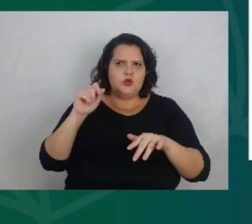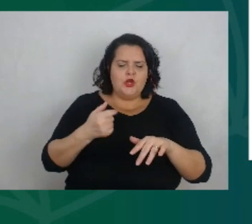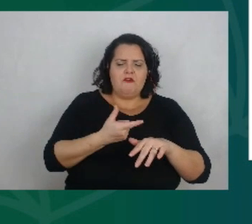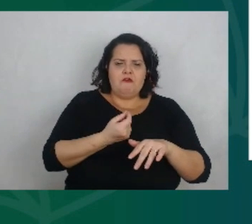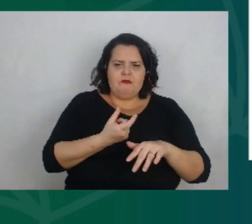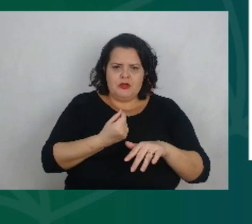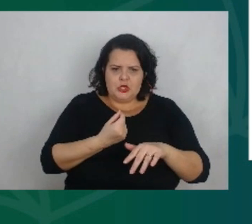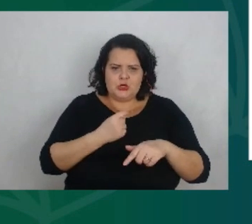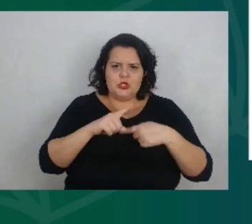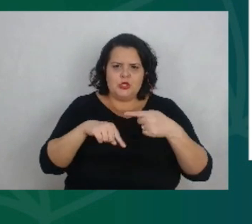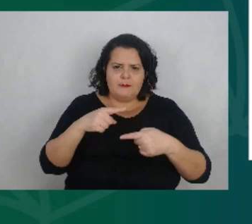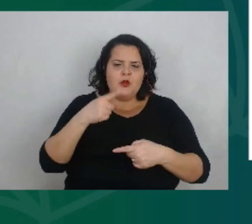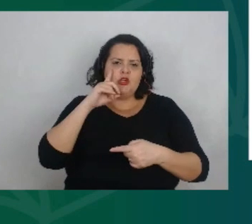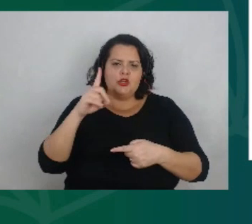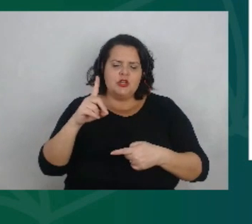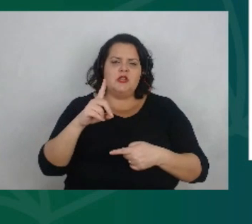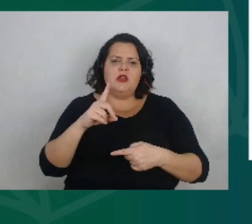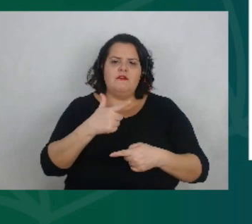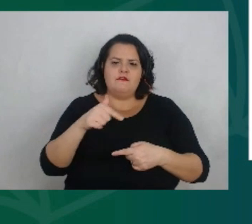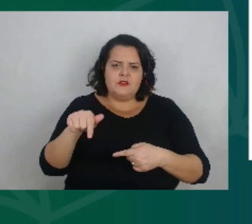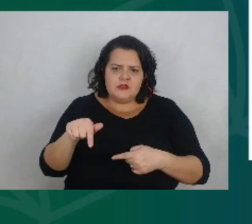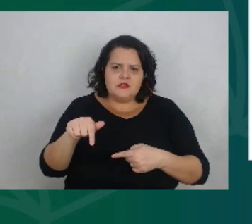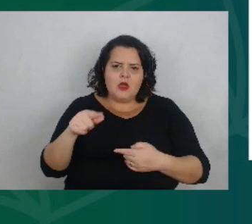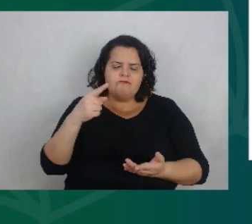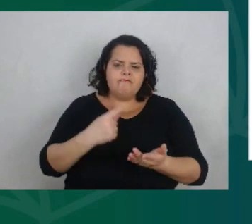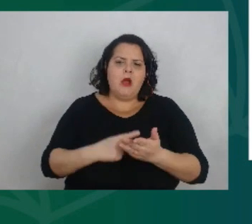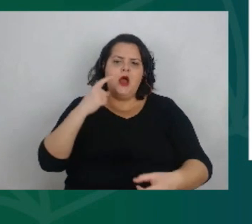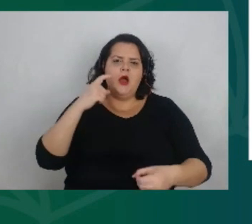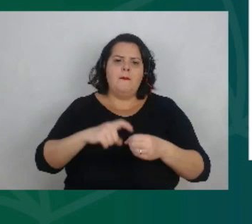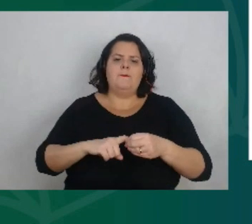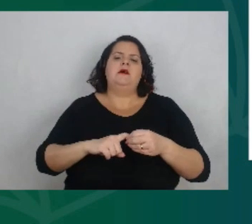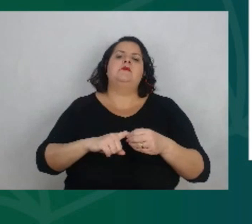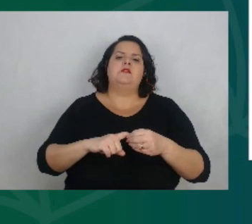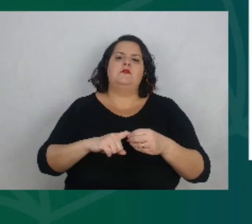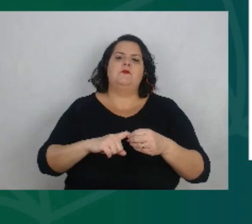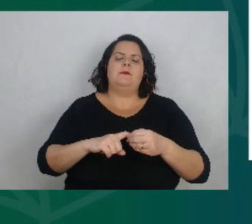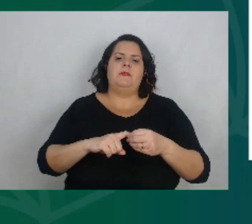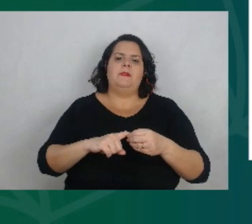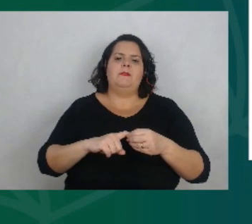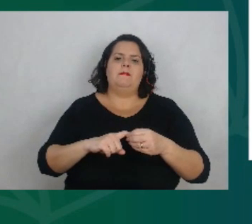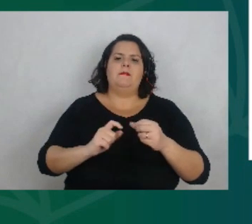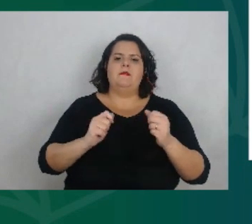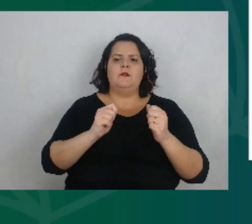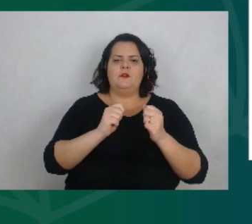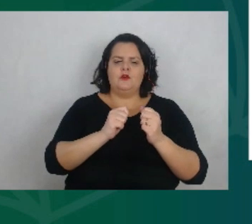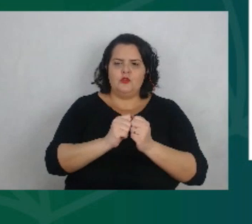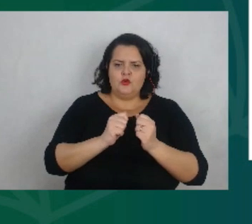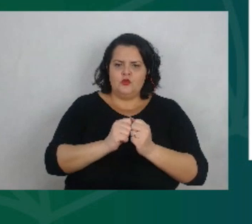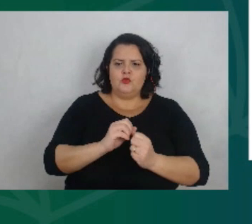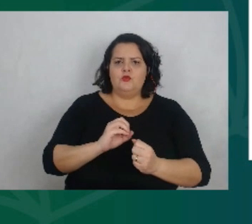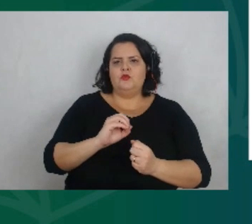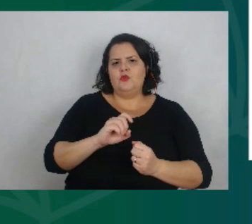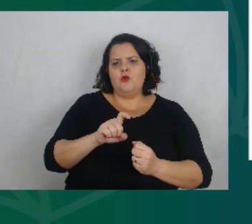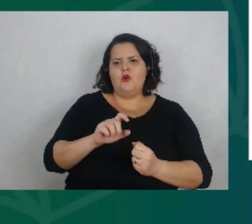dia 27 foi fechada uma parceria entre Oxford e AstraZeneca com o Ministério da Saúde